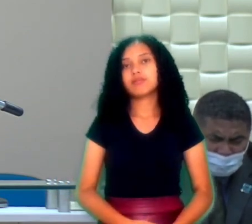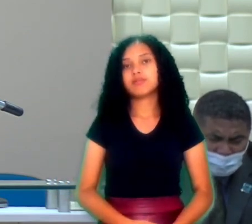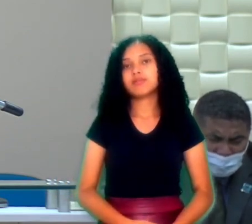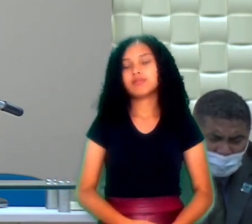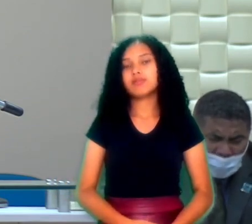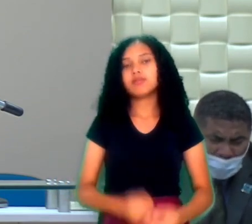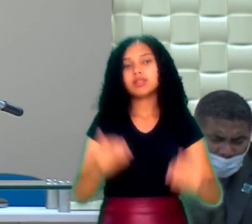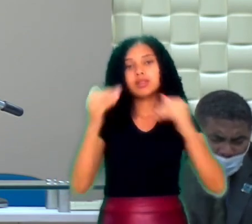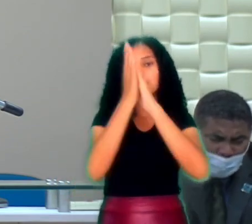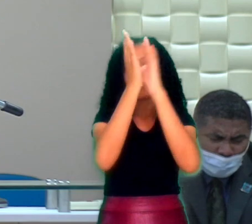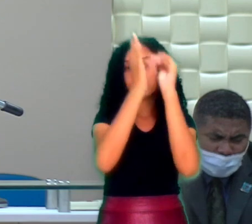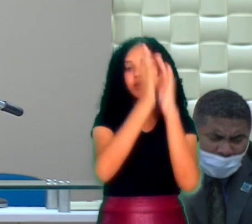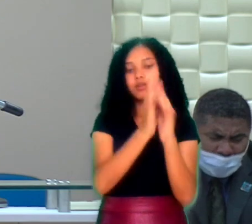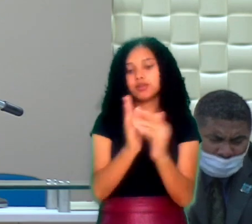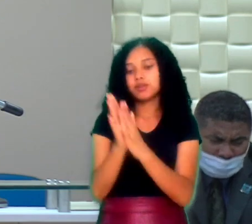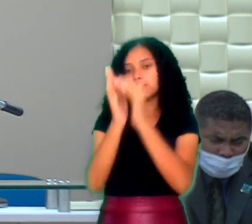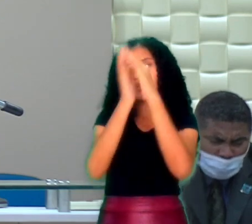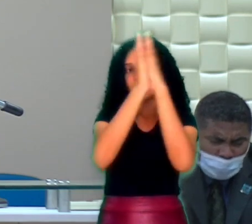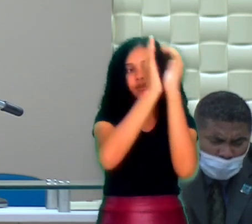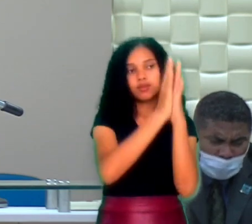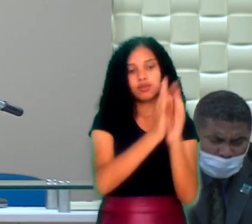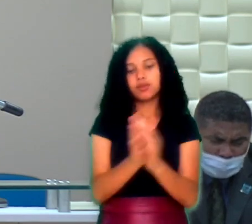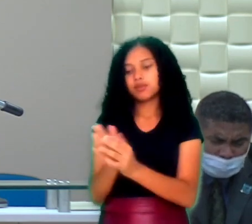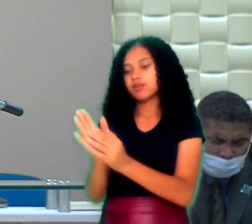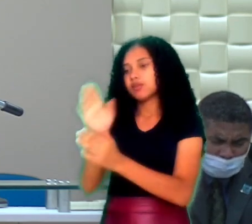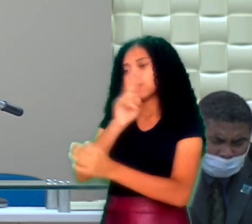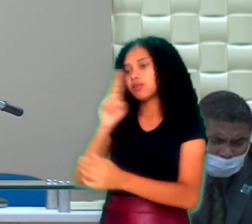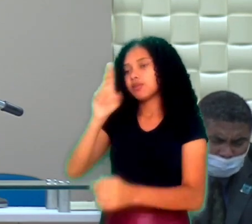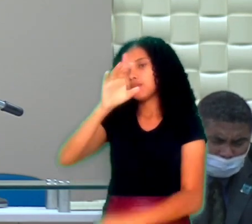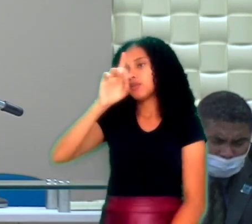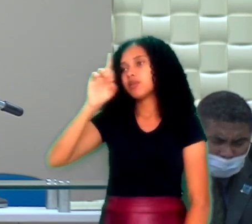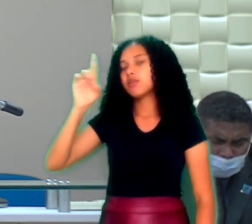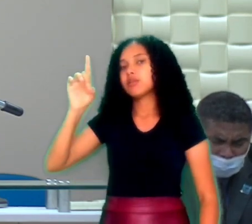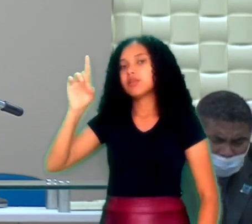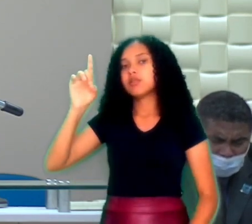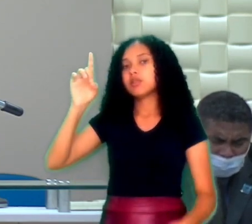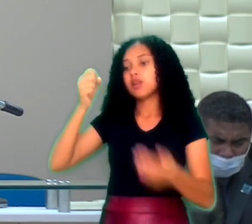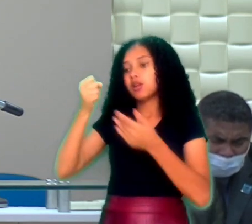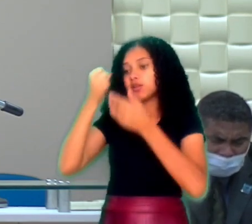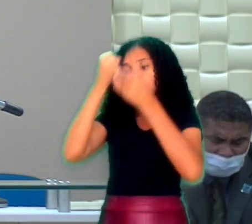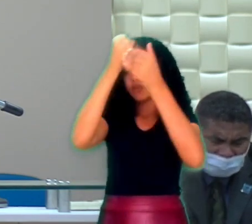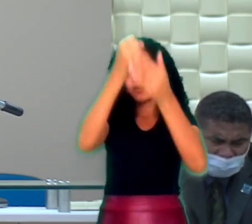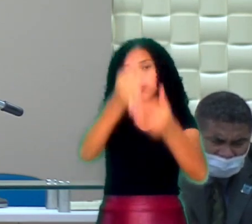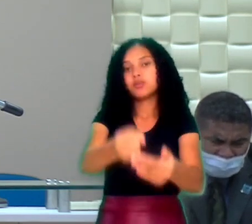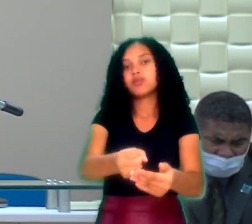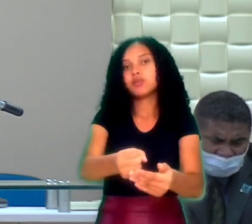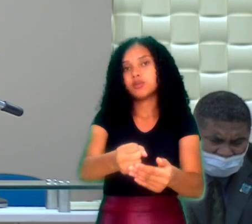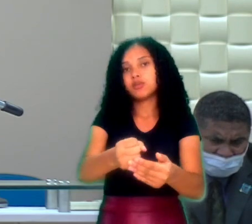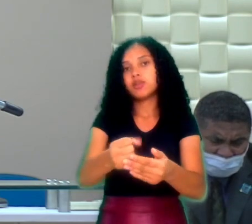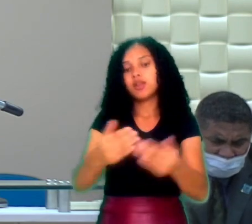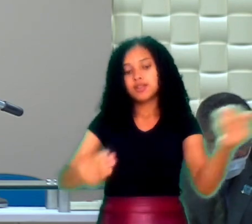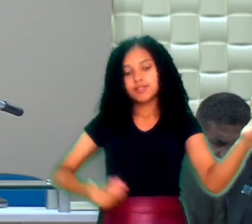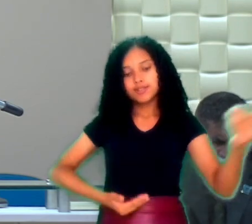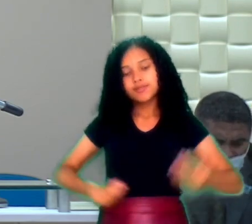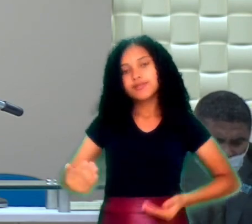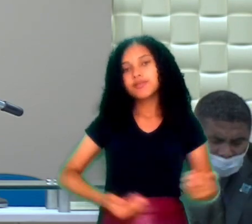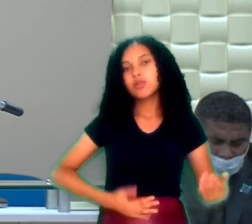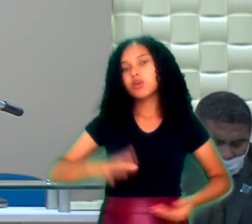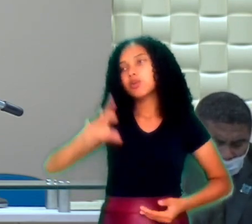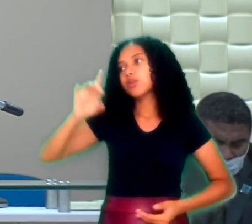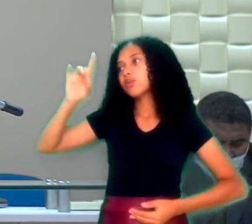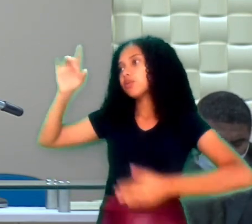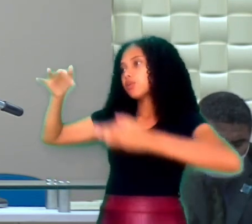nós precisamos estar em dia para passar para o outro lado, para morar com Deus